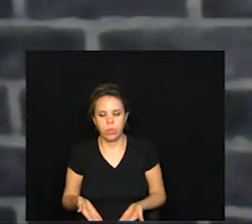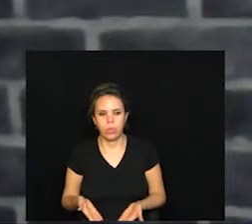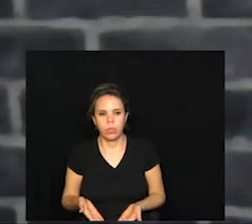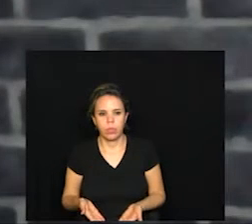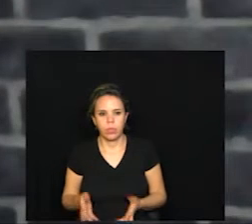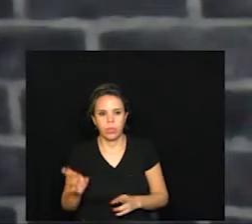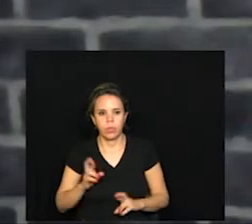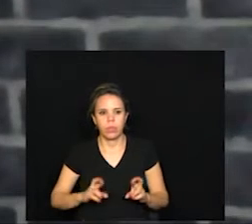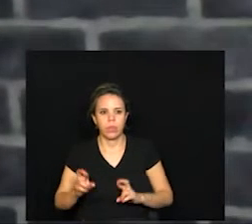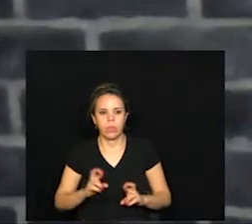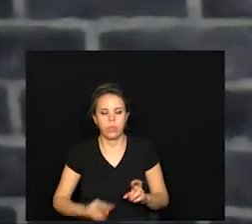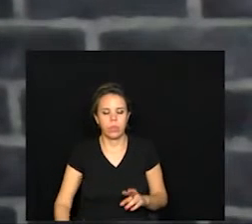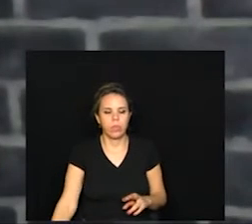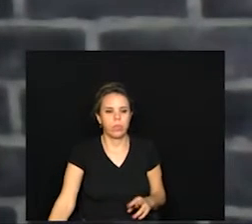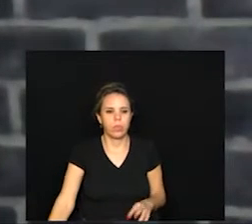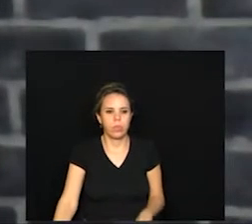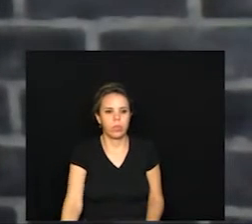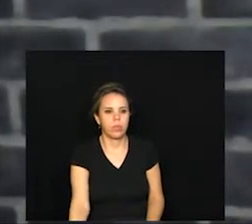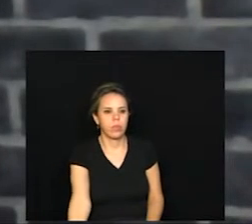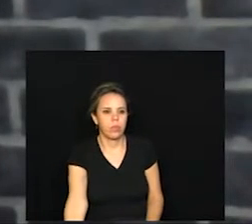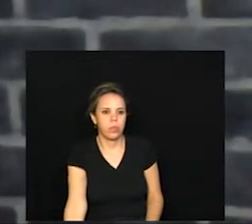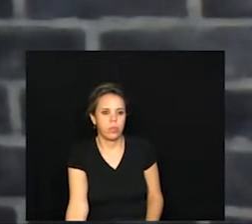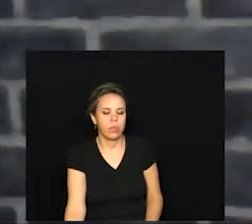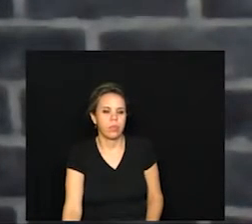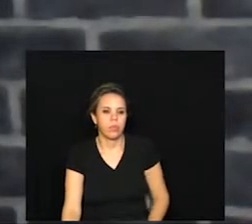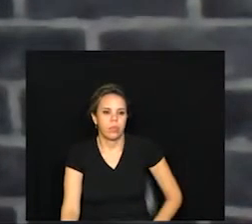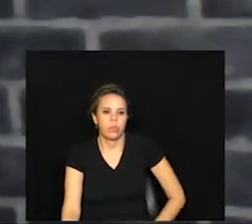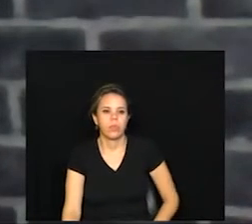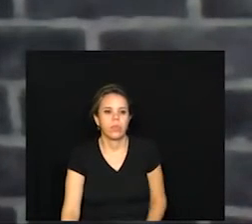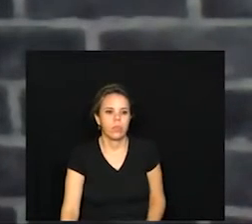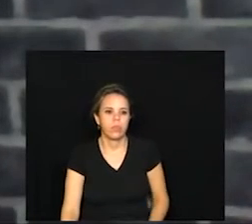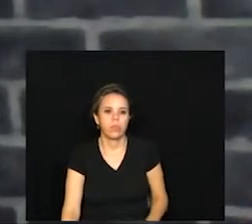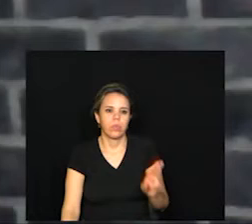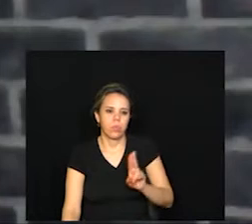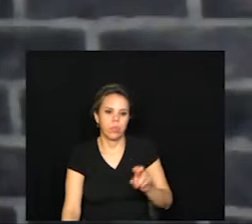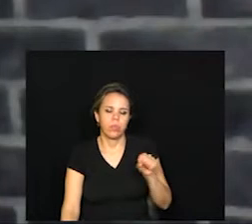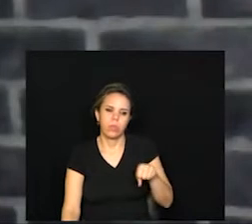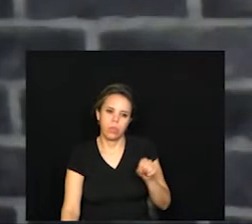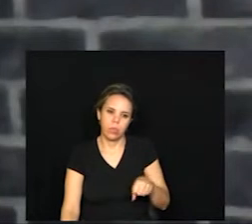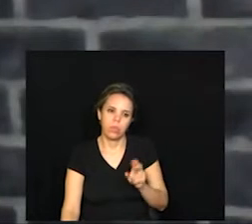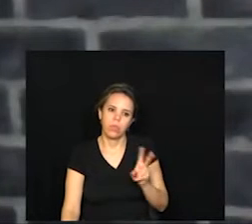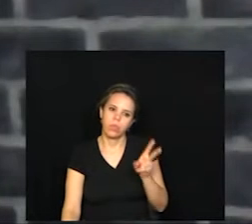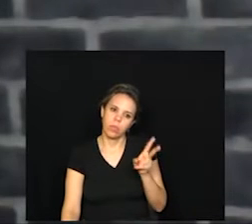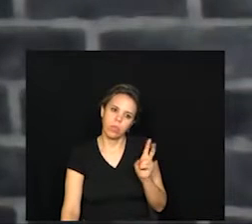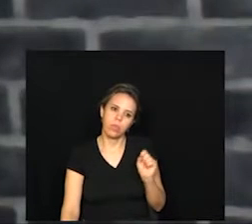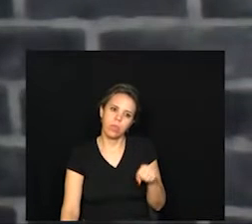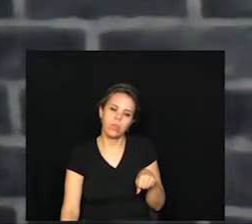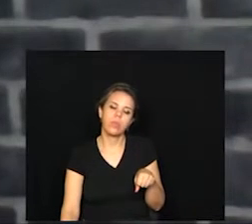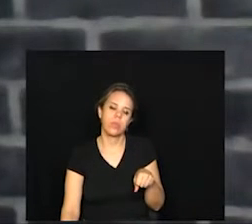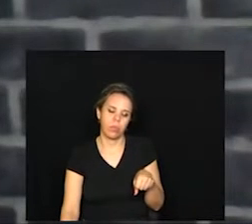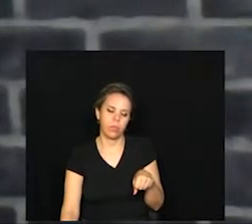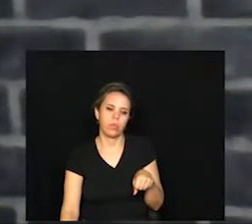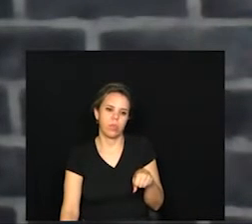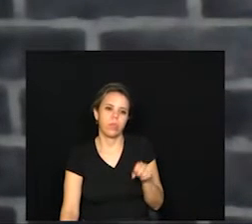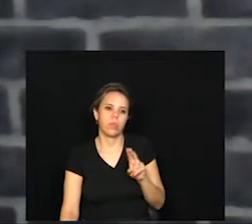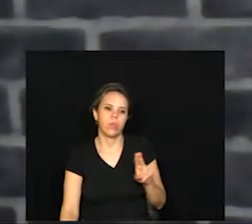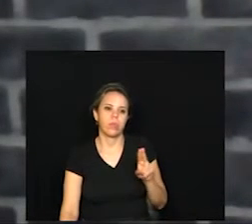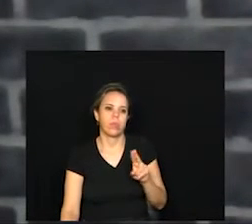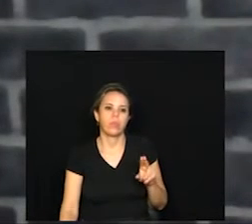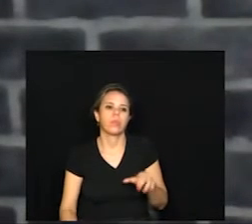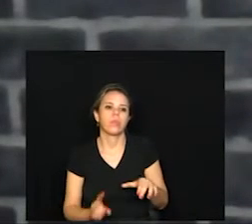na nossa análise aqui no Procon, é que é uma ferramenta que será utilizada, continuará, sim, sendo utilizada